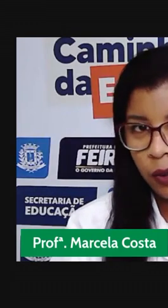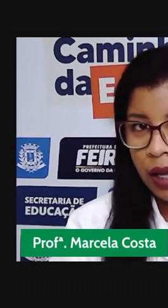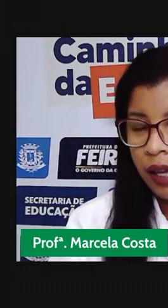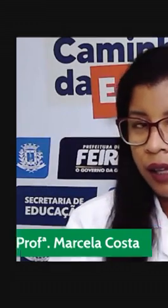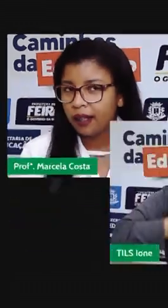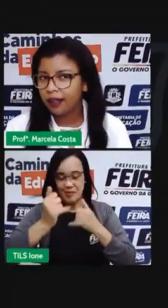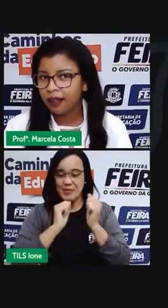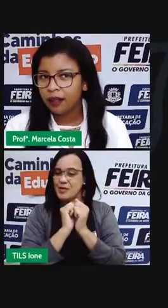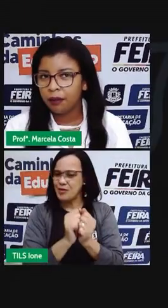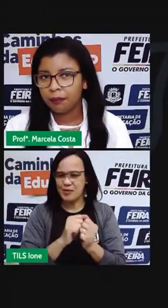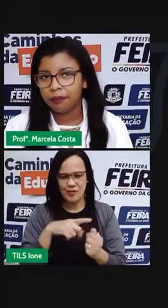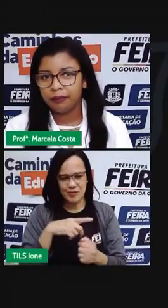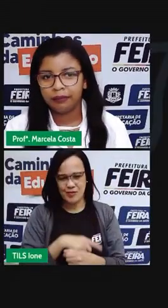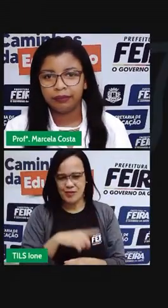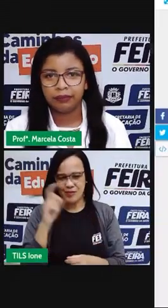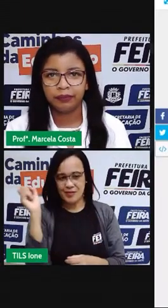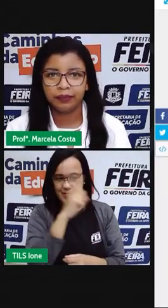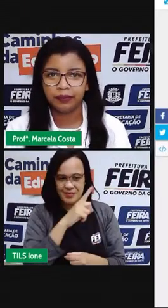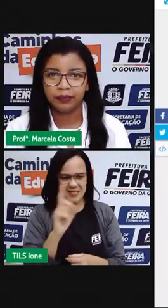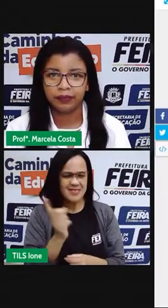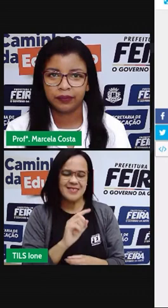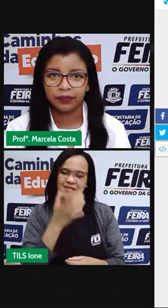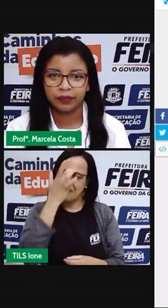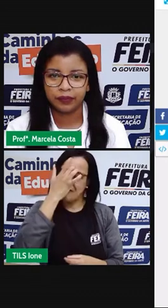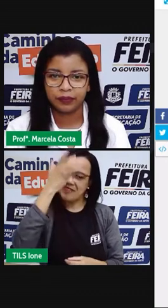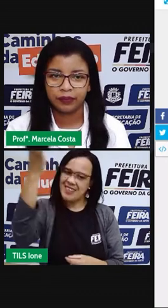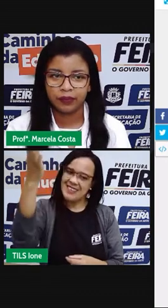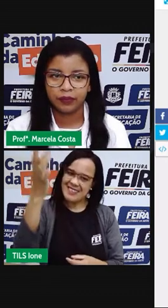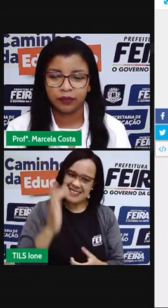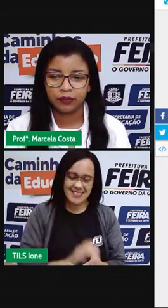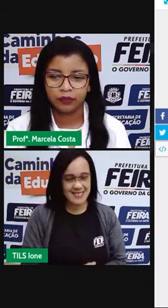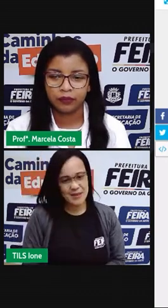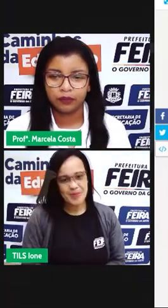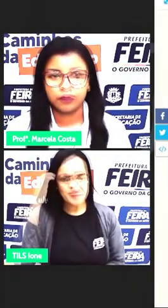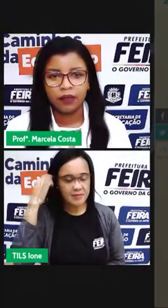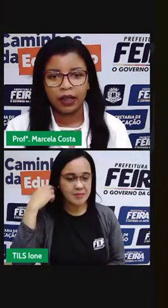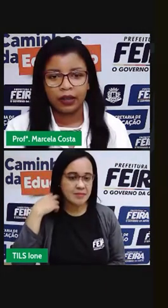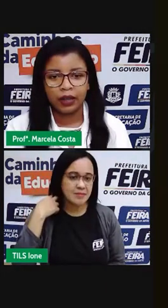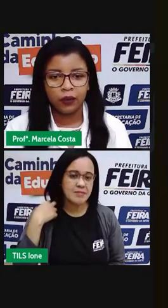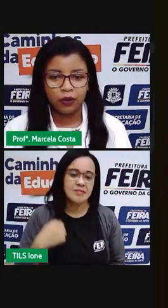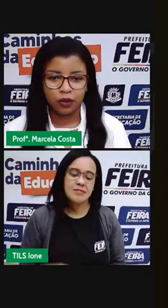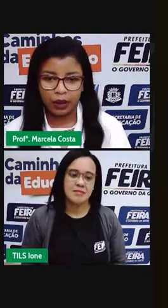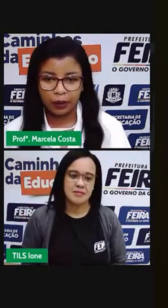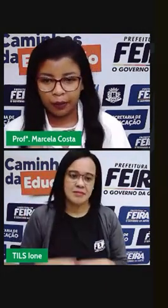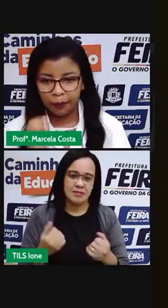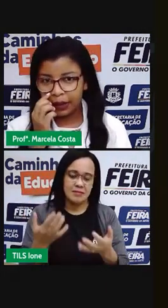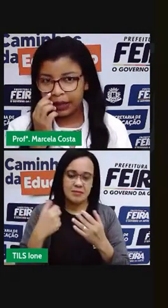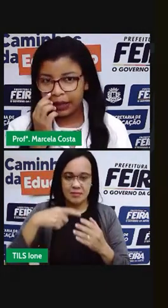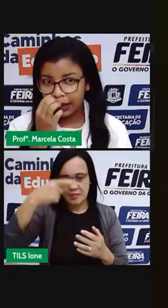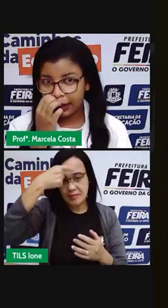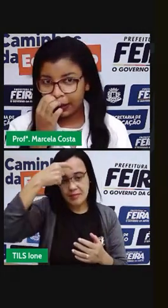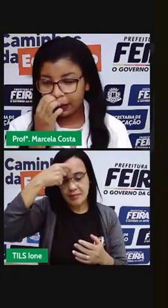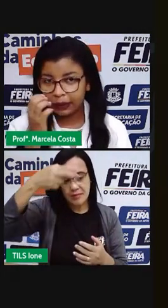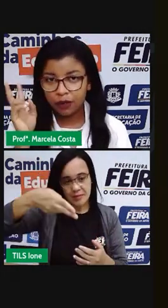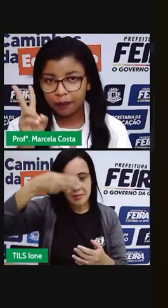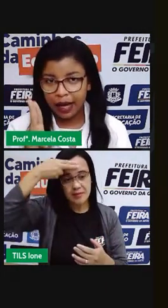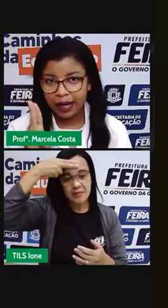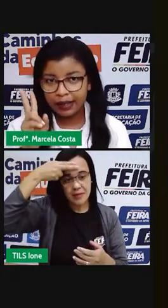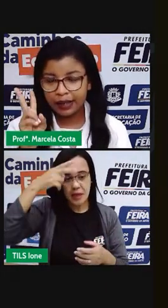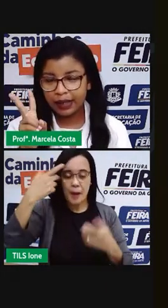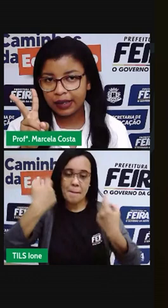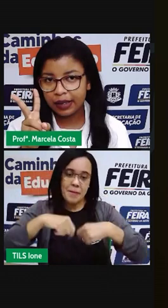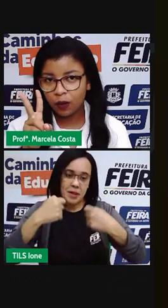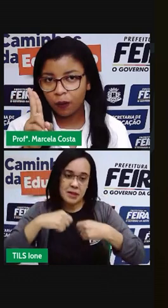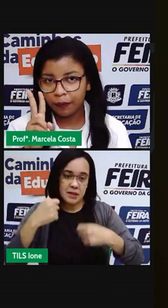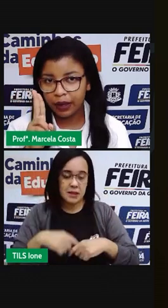difícil. Então, no jogo da memória, a gente tem que encontrar os